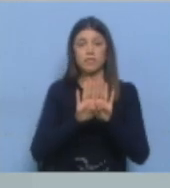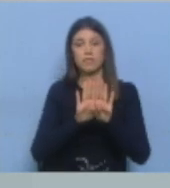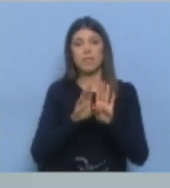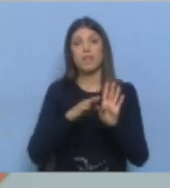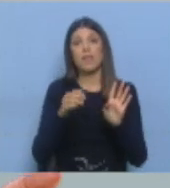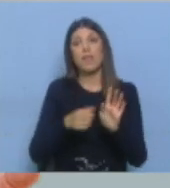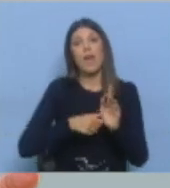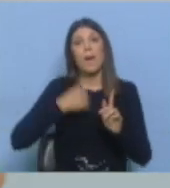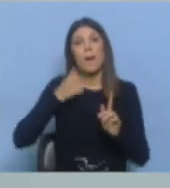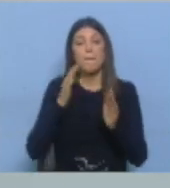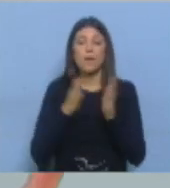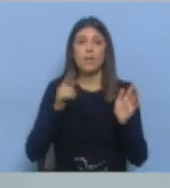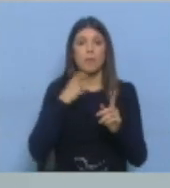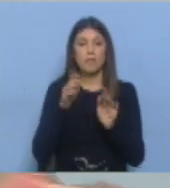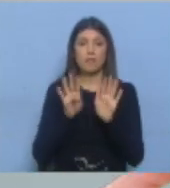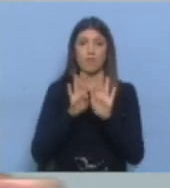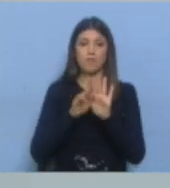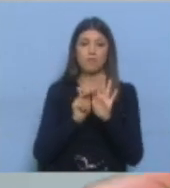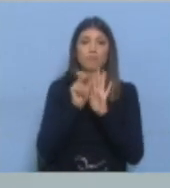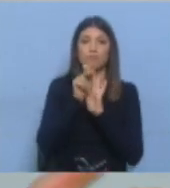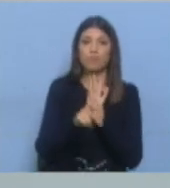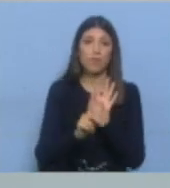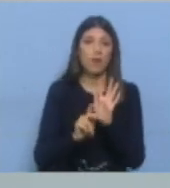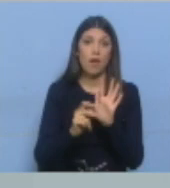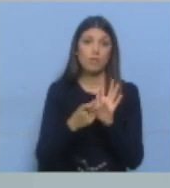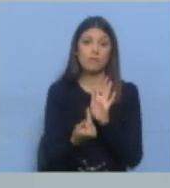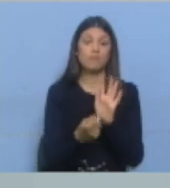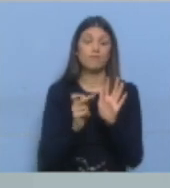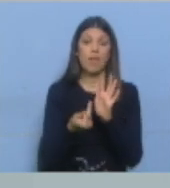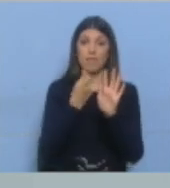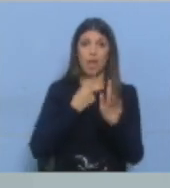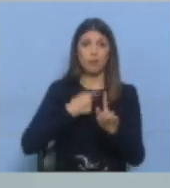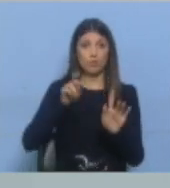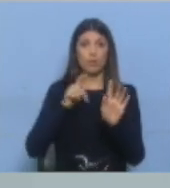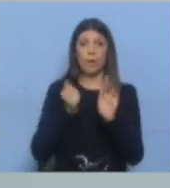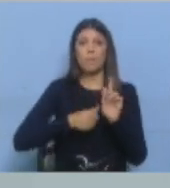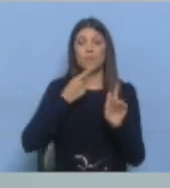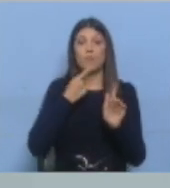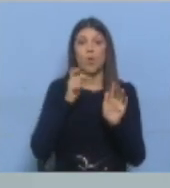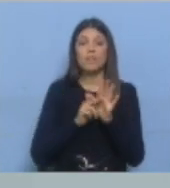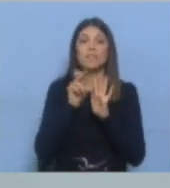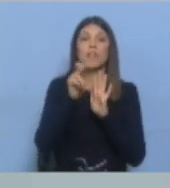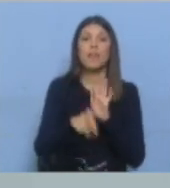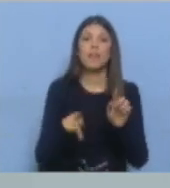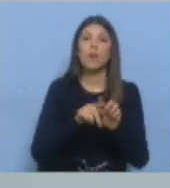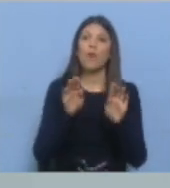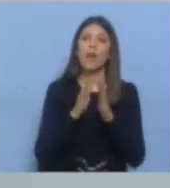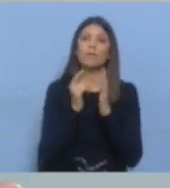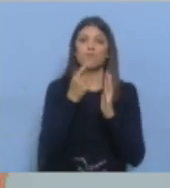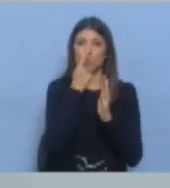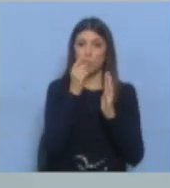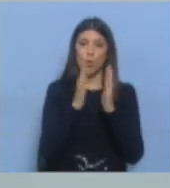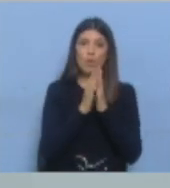não, era para sair da Igreja. Portanto, ele gosta mais de uma Igreja de portas abertas e isso tem-se visto no pontificado. Se tiver que escolher